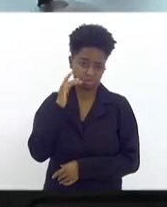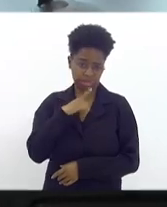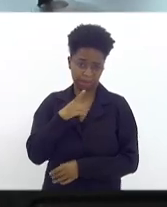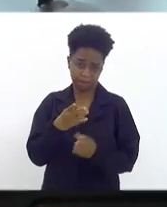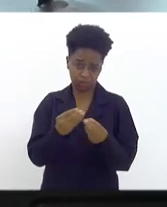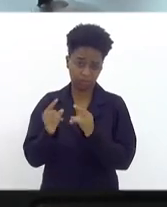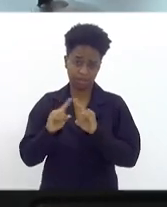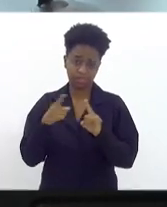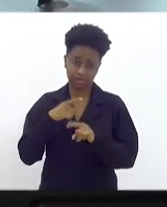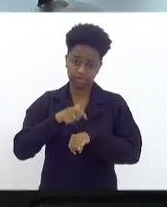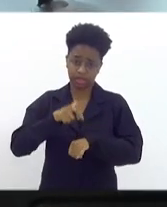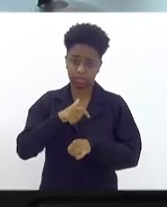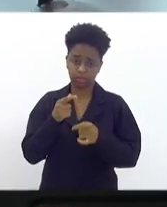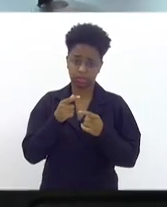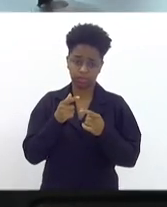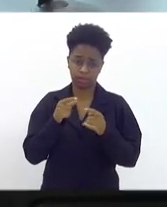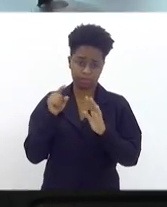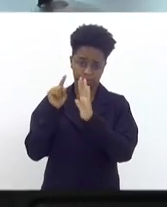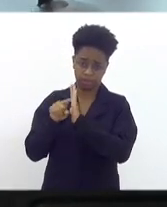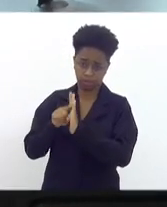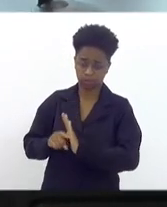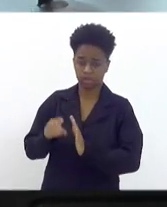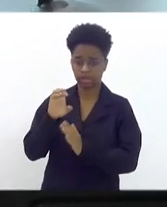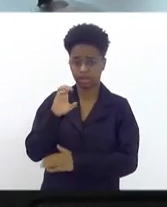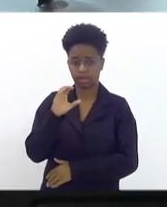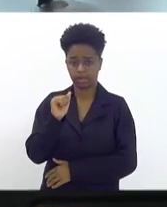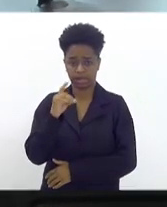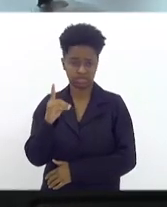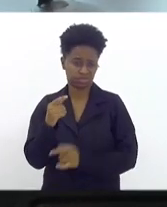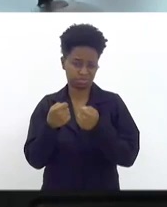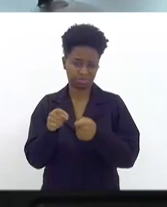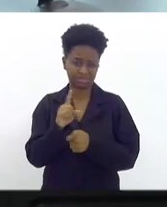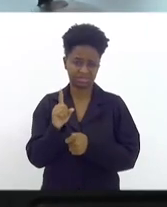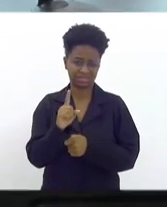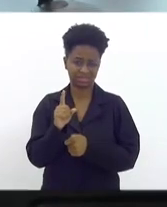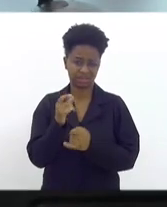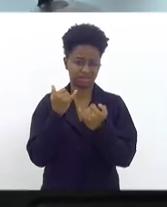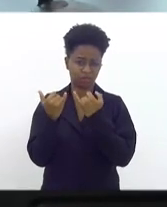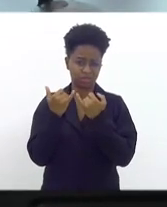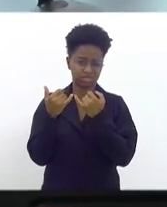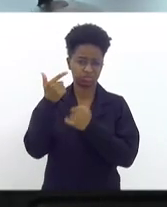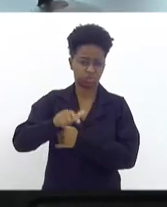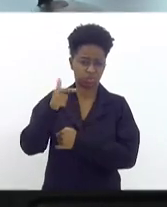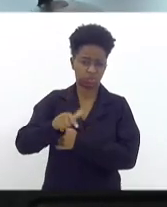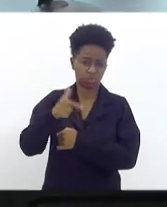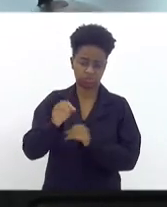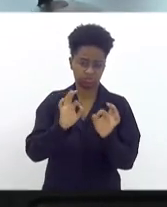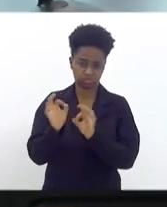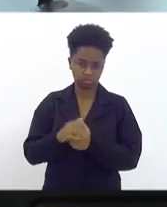para questionar o ECAD, essas associações administram o ECAD, a gente não precisa também ficar tendo informações repetidas ali, a